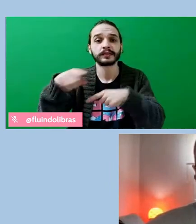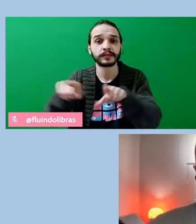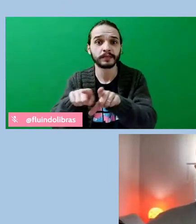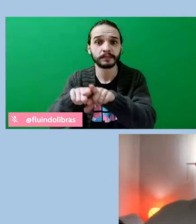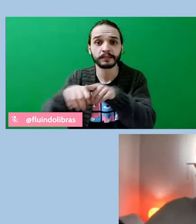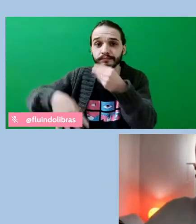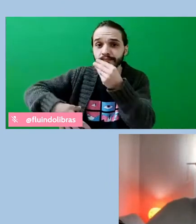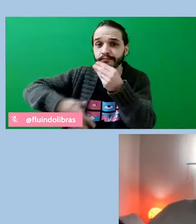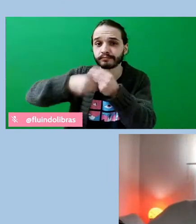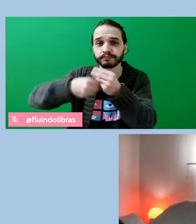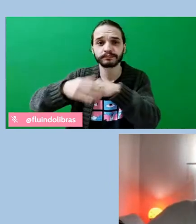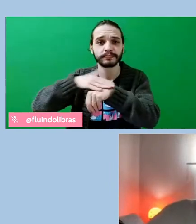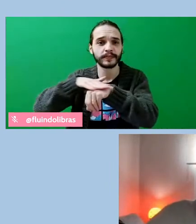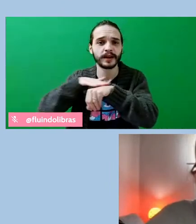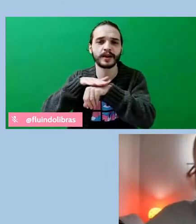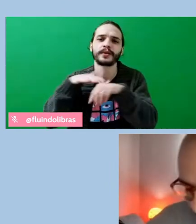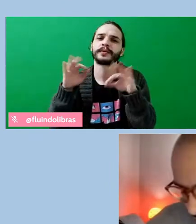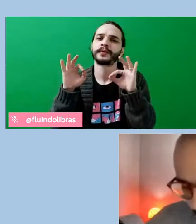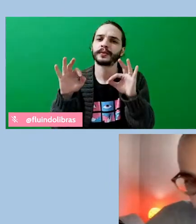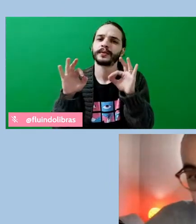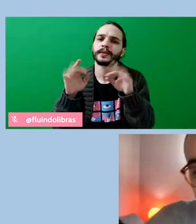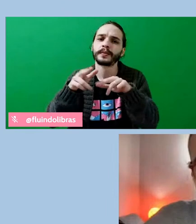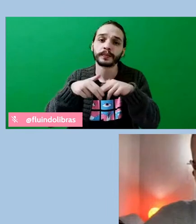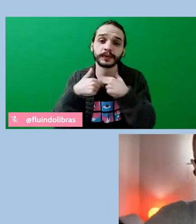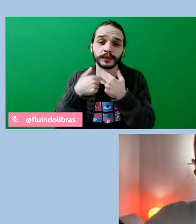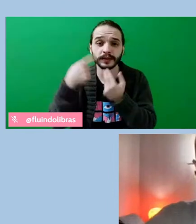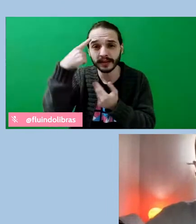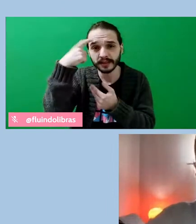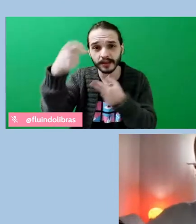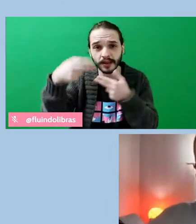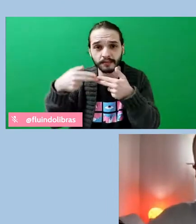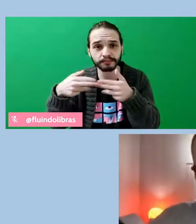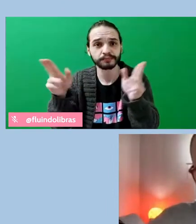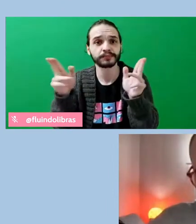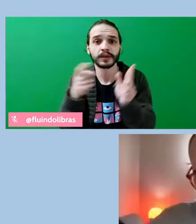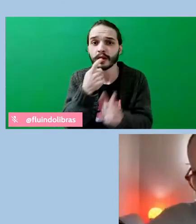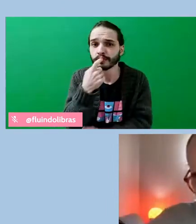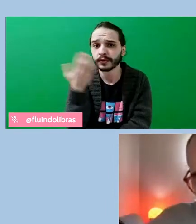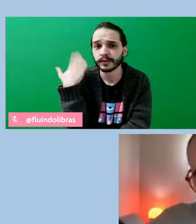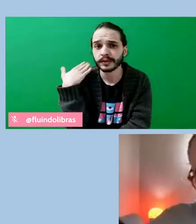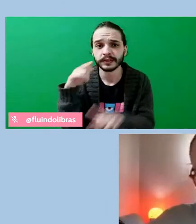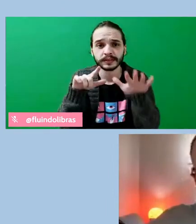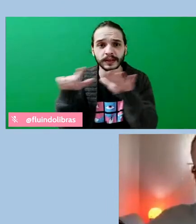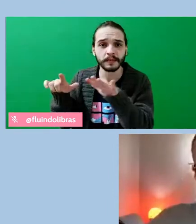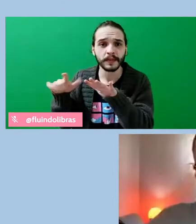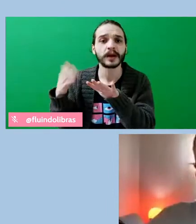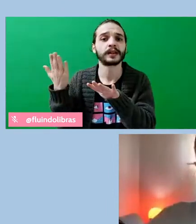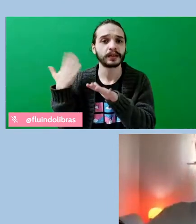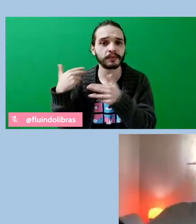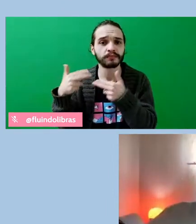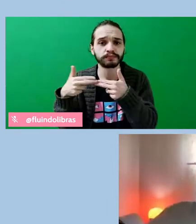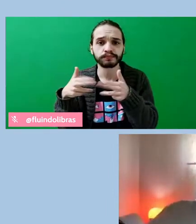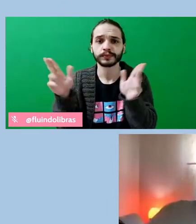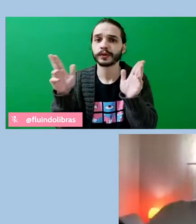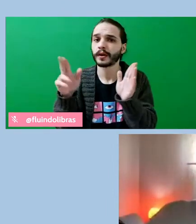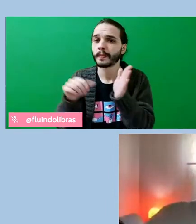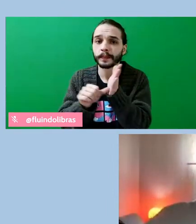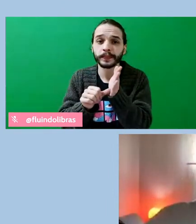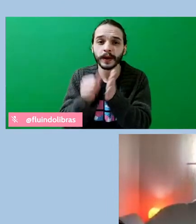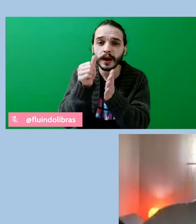É um pouco essa a nossa ideia nesse lançamento dessa peça. A gente acabou de lançar essa semana que passou, essas são as primeiras